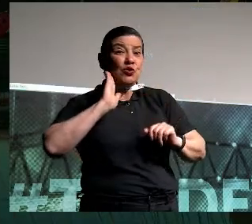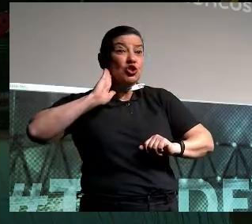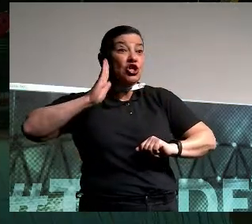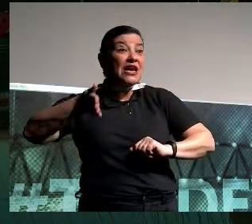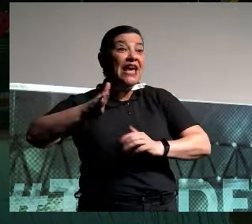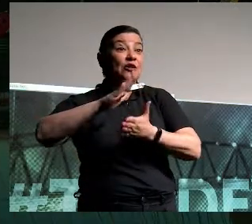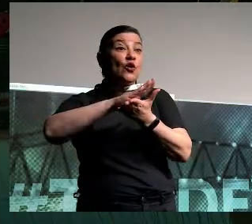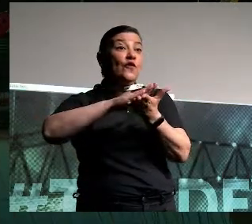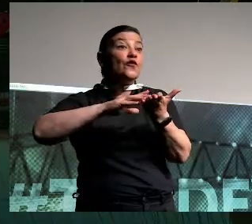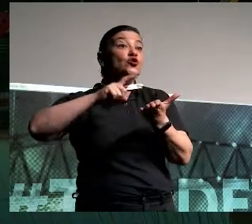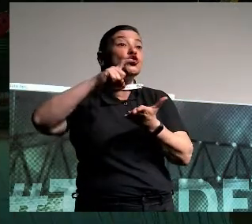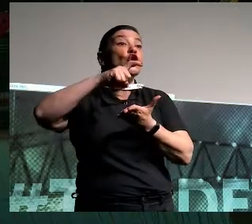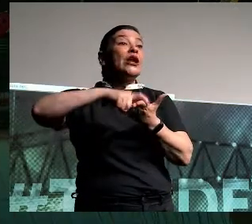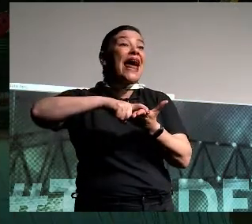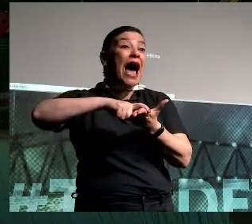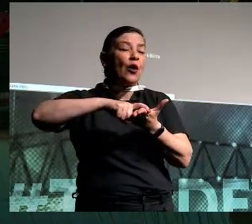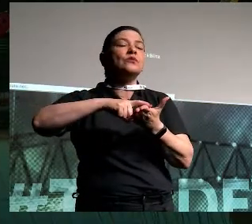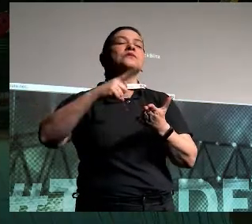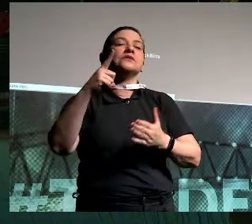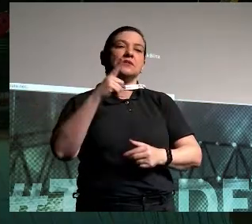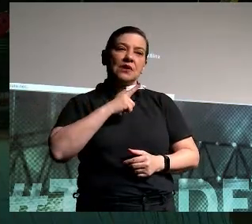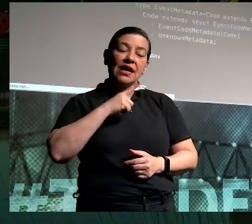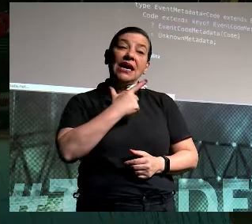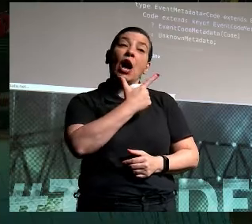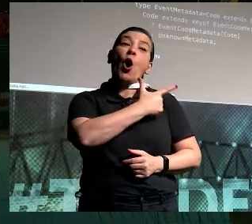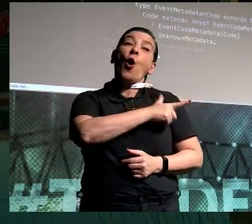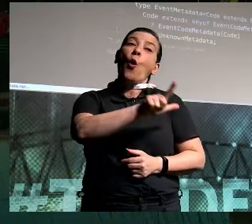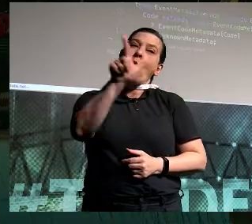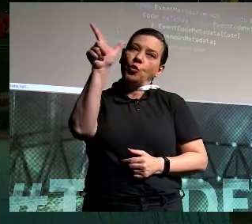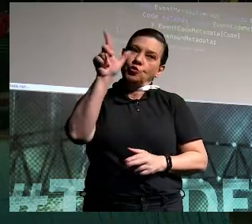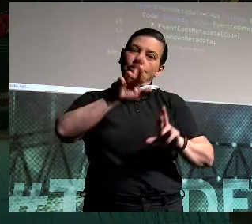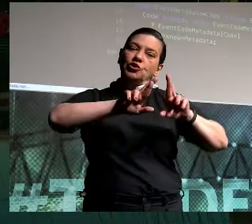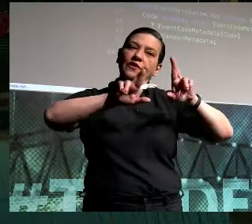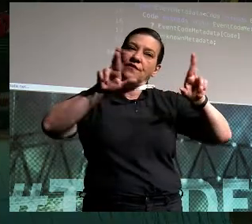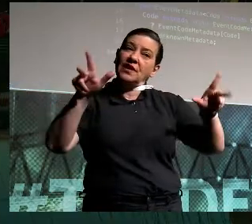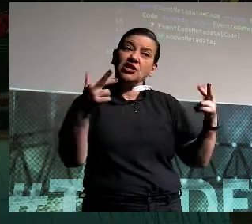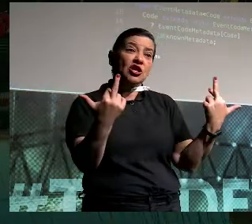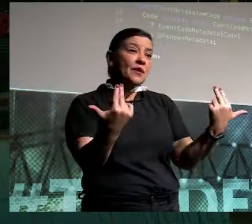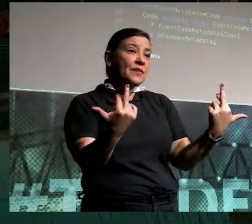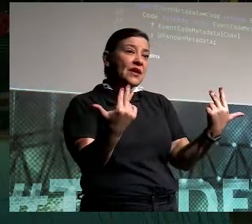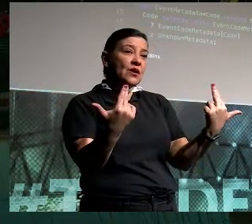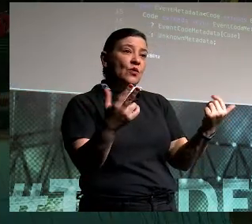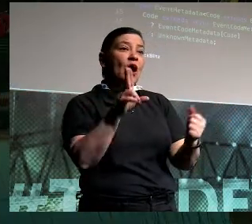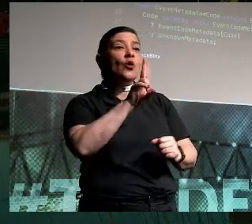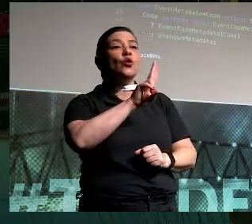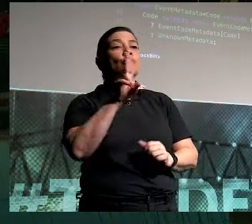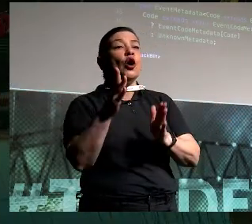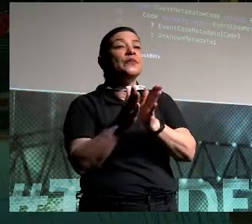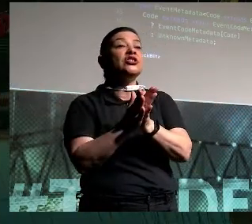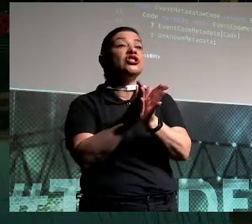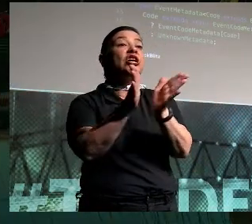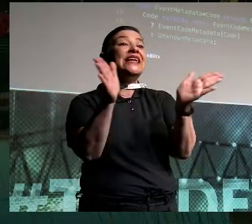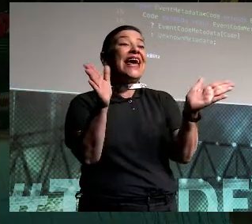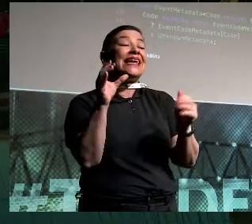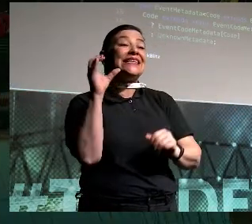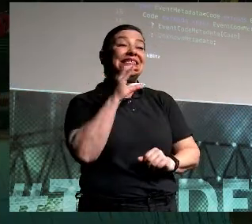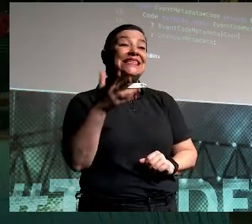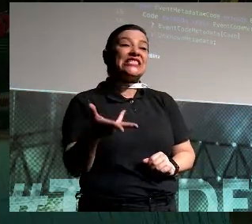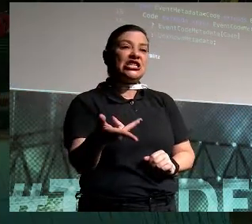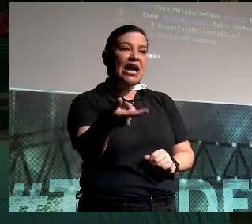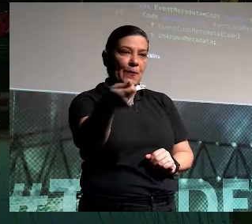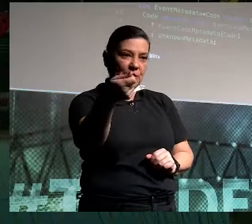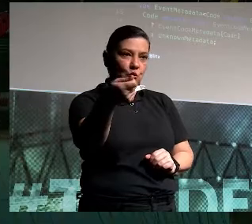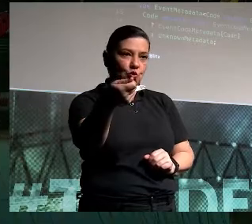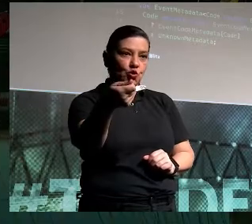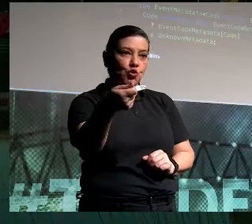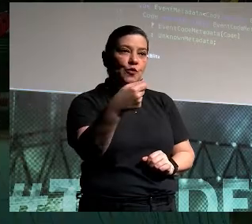como? Claro que tem. A gente, então, vai usar uma outra abordagem para fazer a mesma coisa, que eu chamo de genéricos mais dinâmicos. Então, ó,